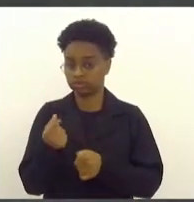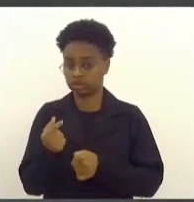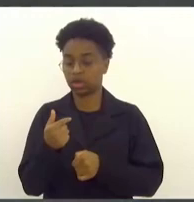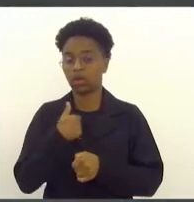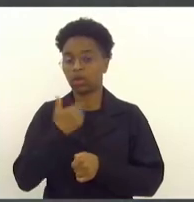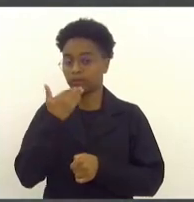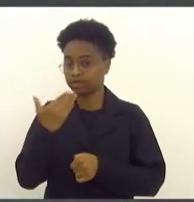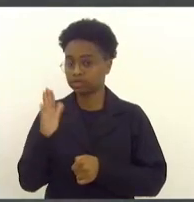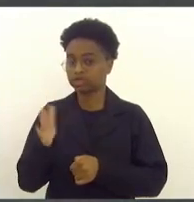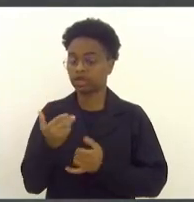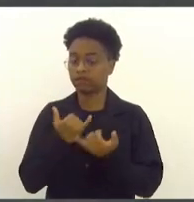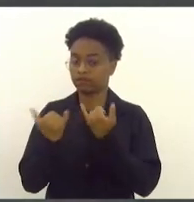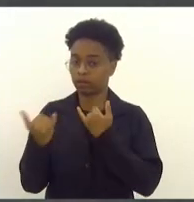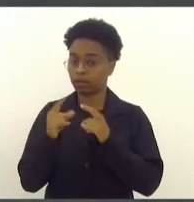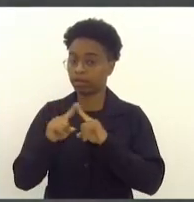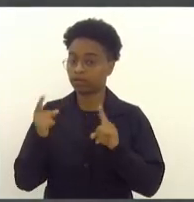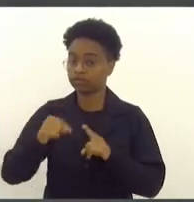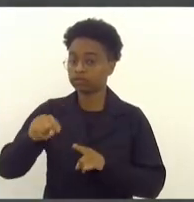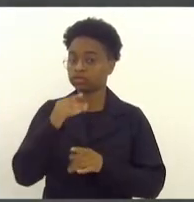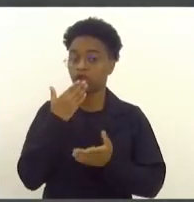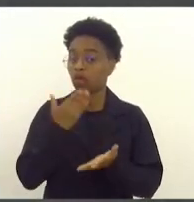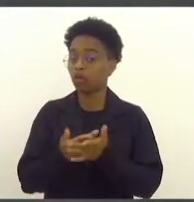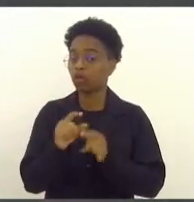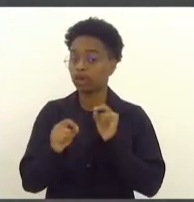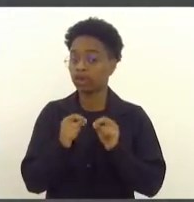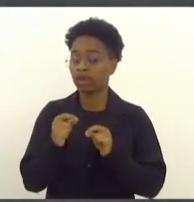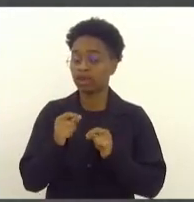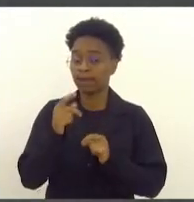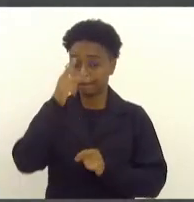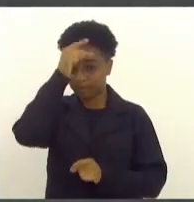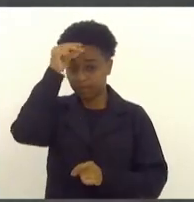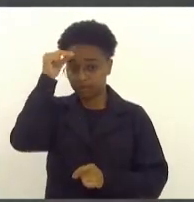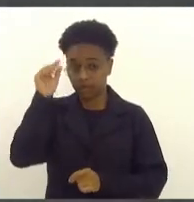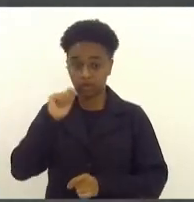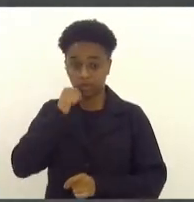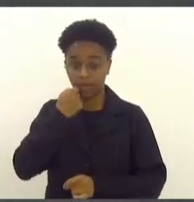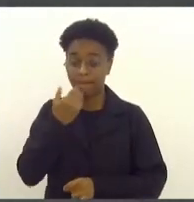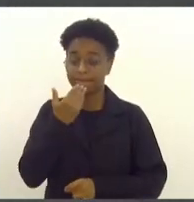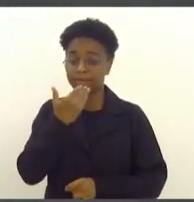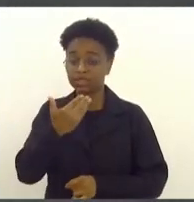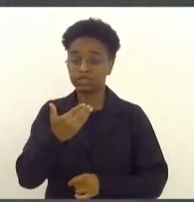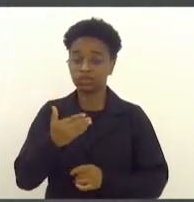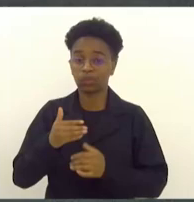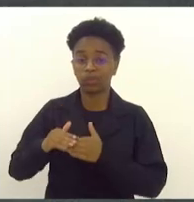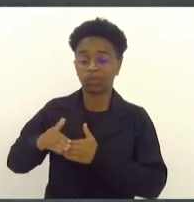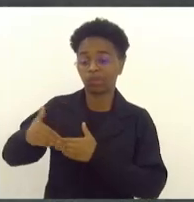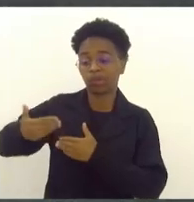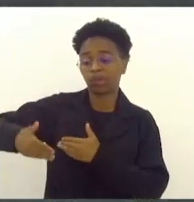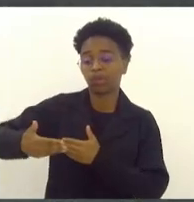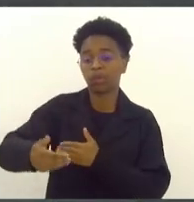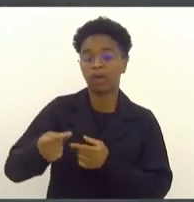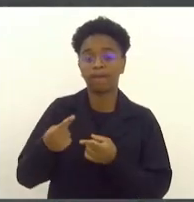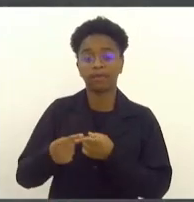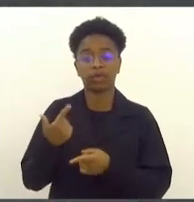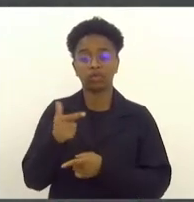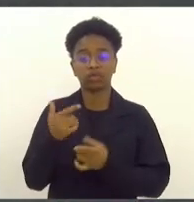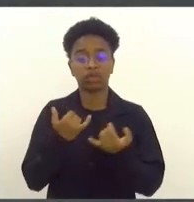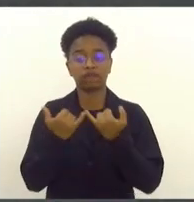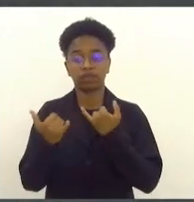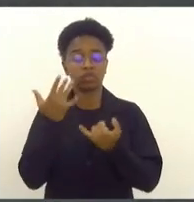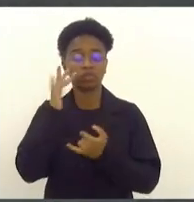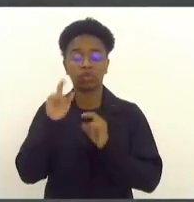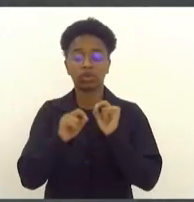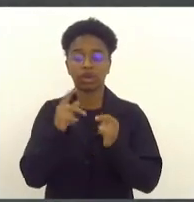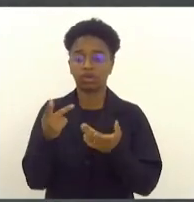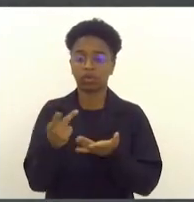e paz meus senhores o prefeito Eduardo Paes pediu adiamento porque ele não tem as informações com o que foi feito com os